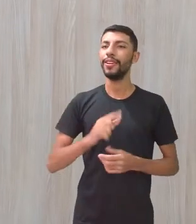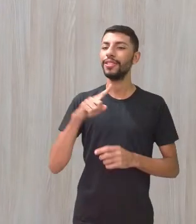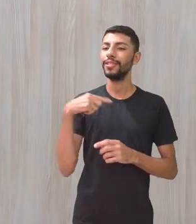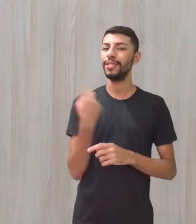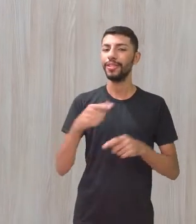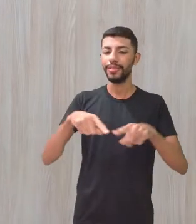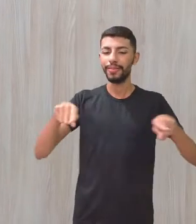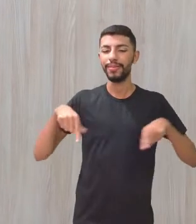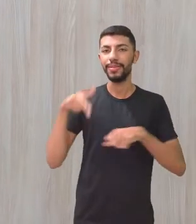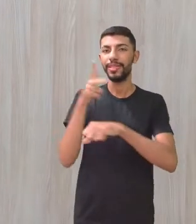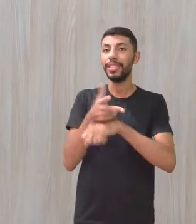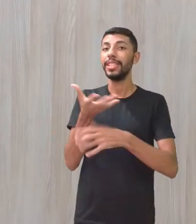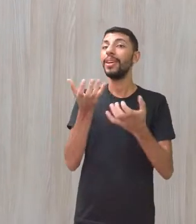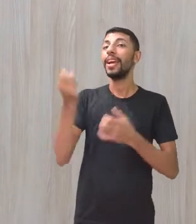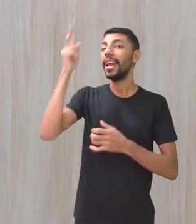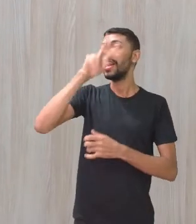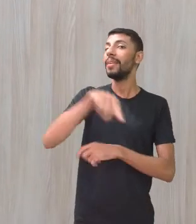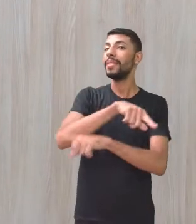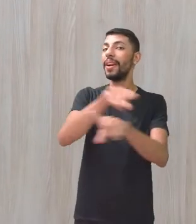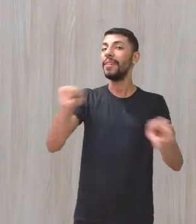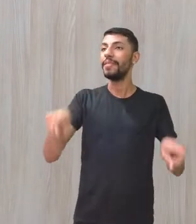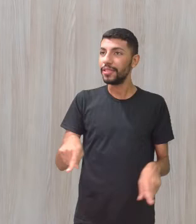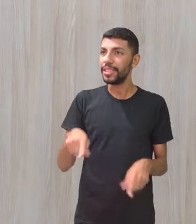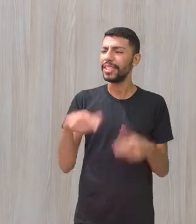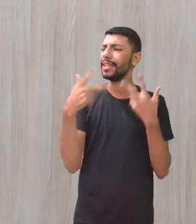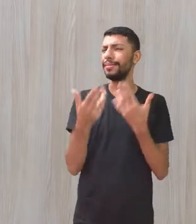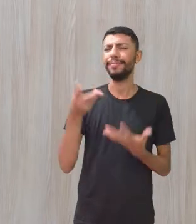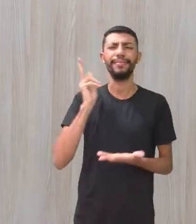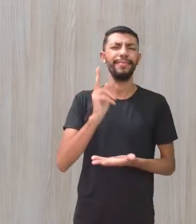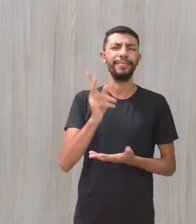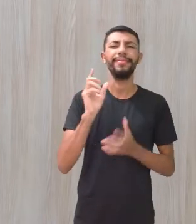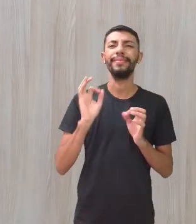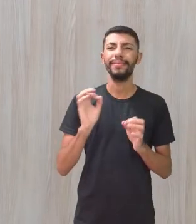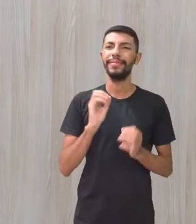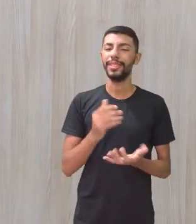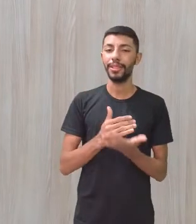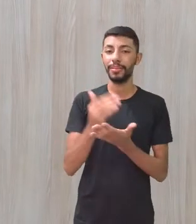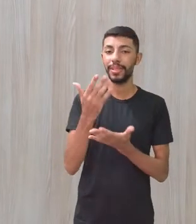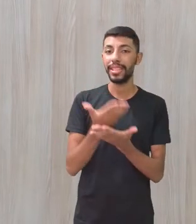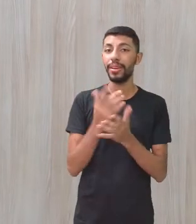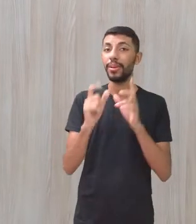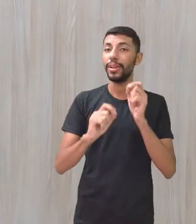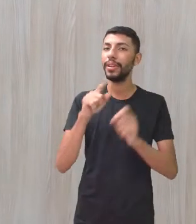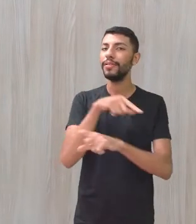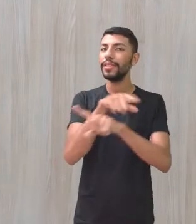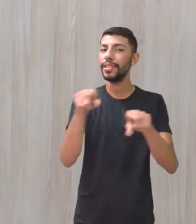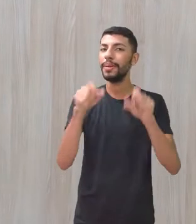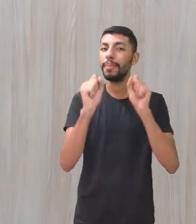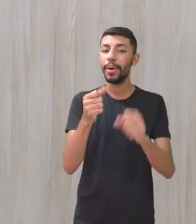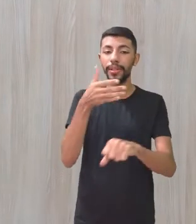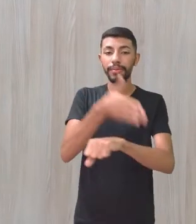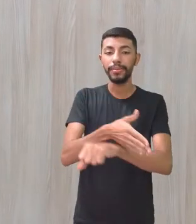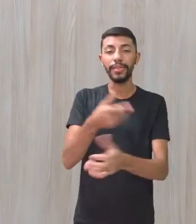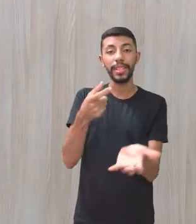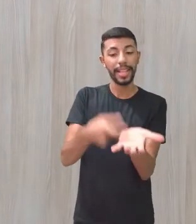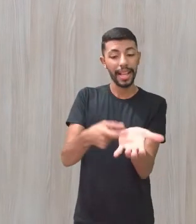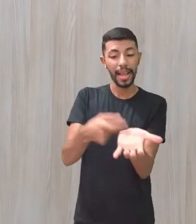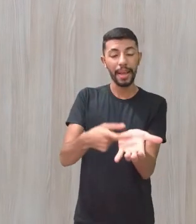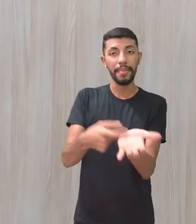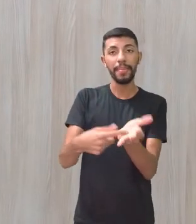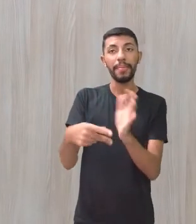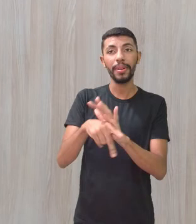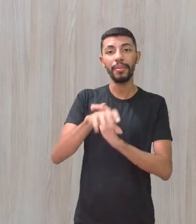de relembrá-los, como sempre, né? No começo da nossa aula a gente sempre relembra que você pode acessar o app do Educa Recife